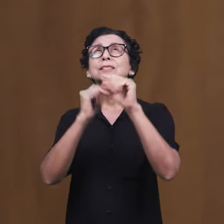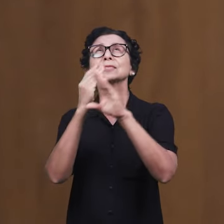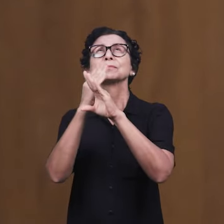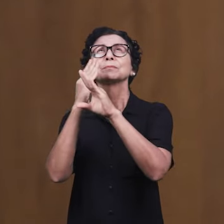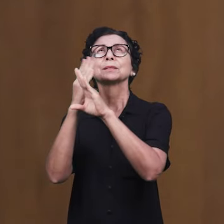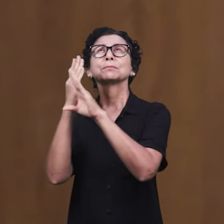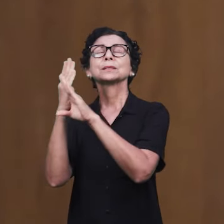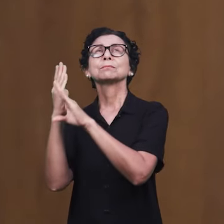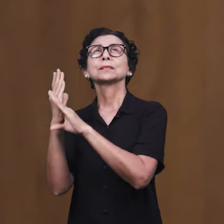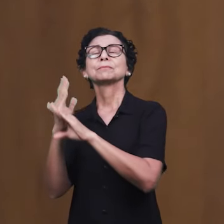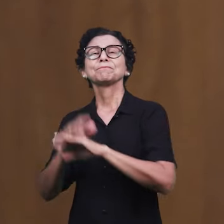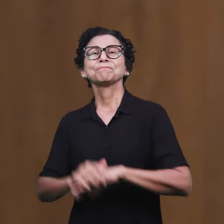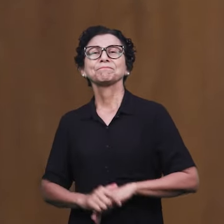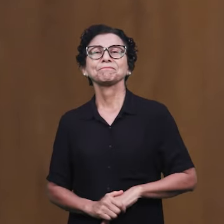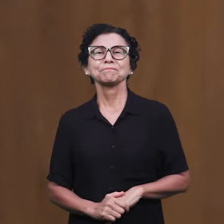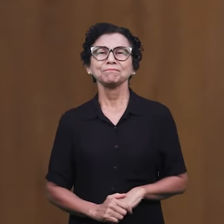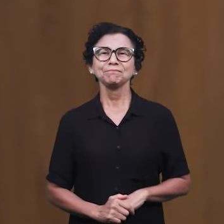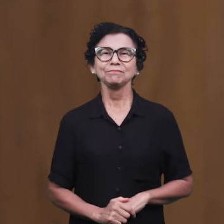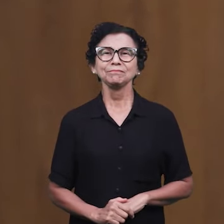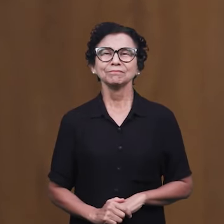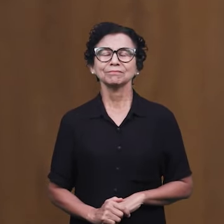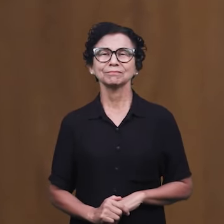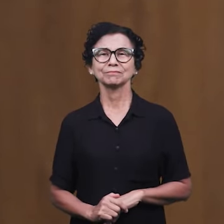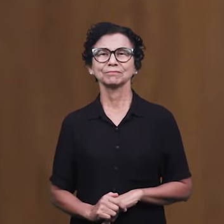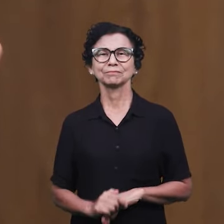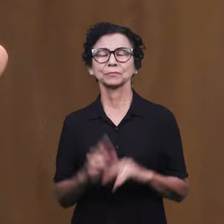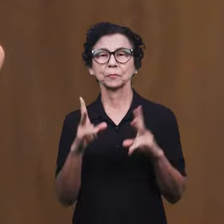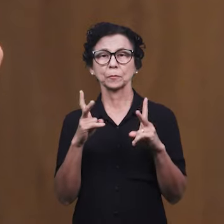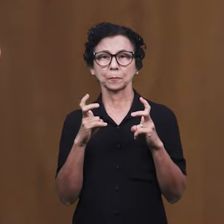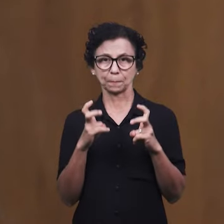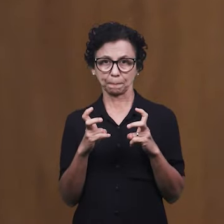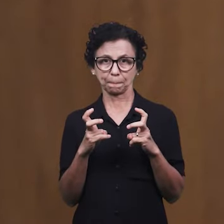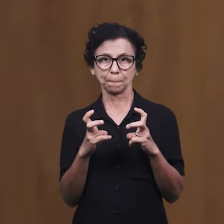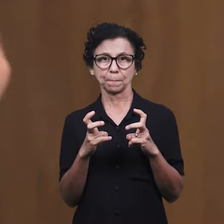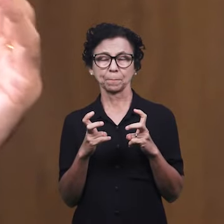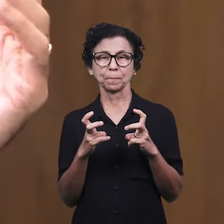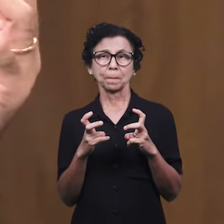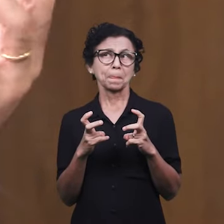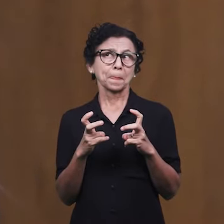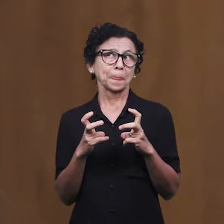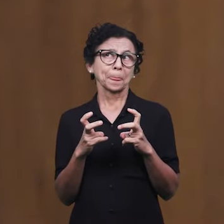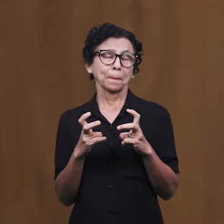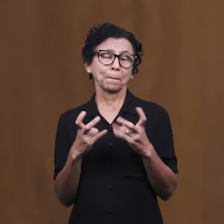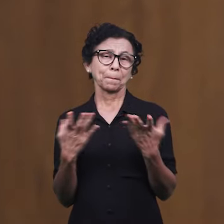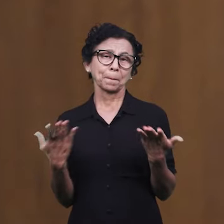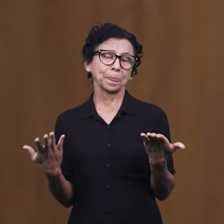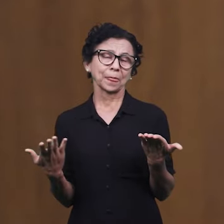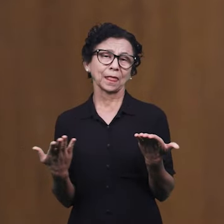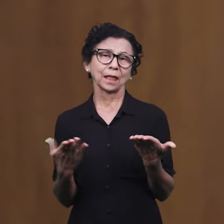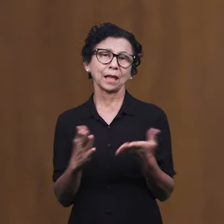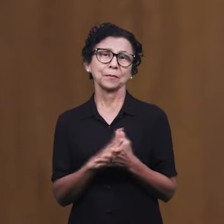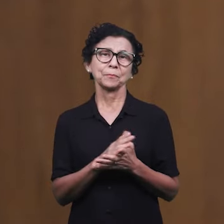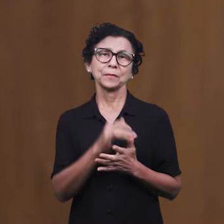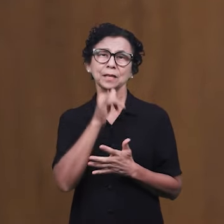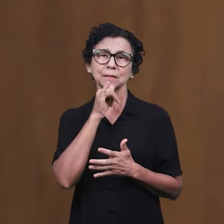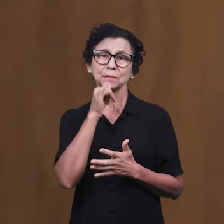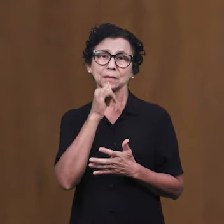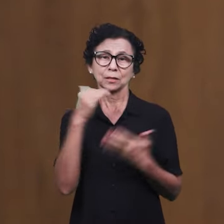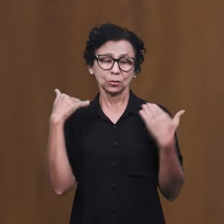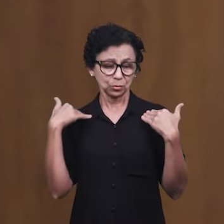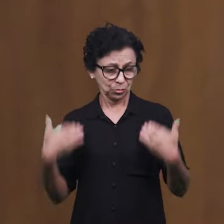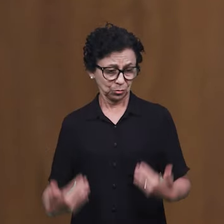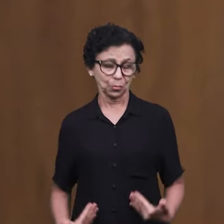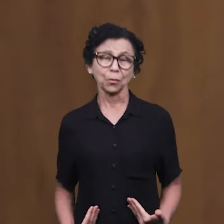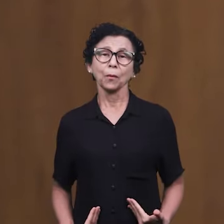gente observa todas essas coisas em relação à criação, não vamos muito longe, vamos para o nosso próprio organismo, olhamos